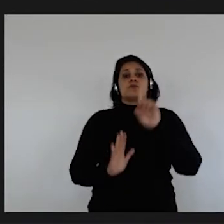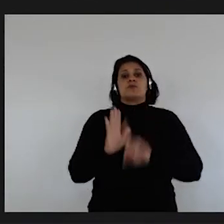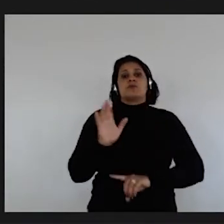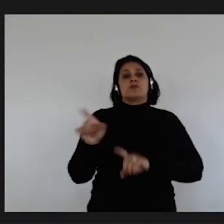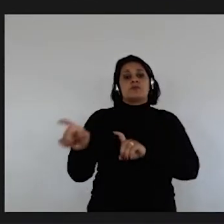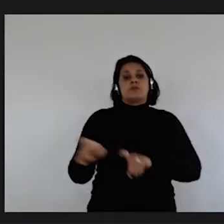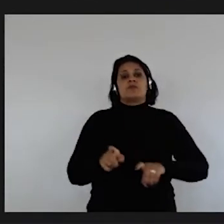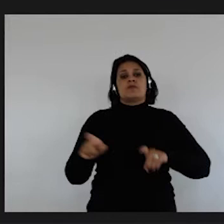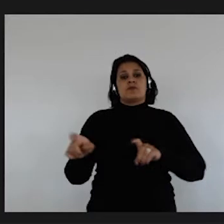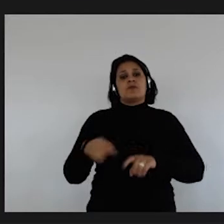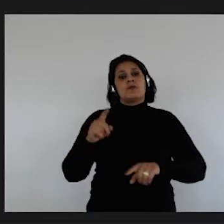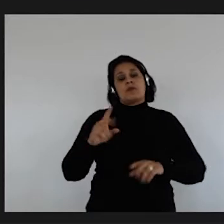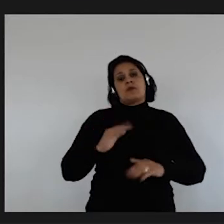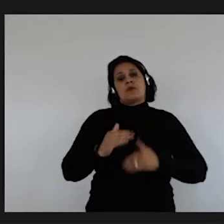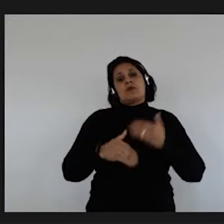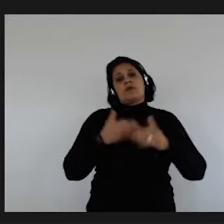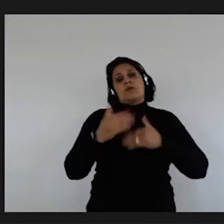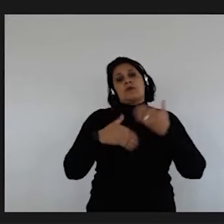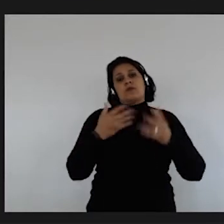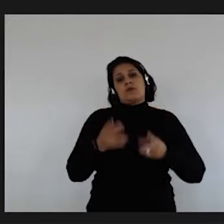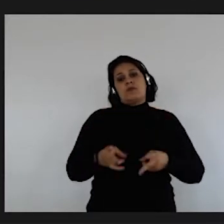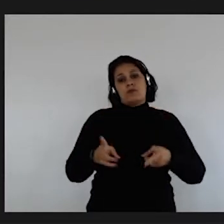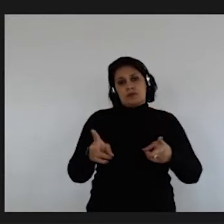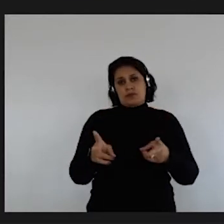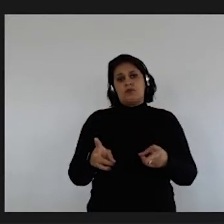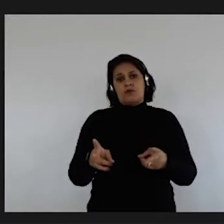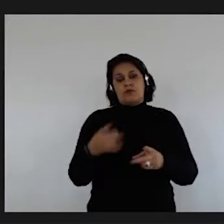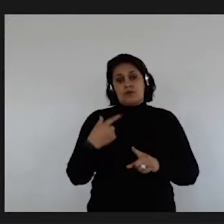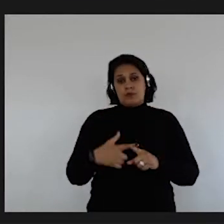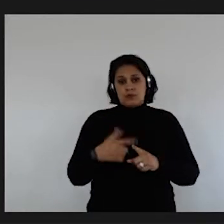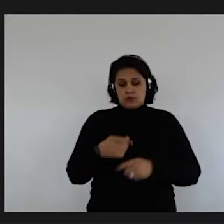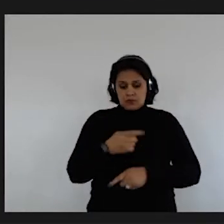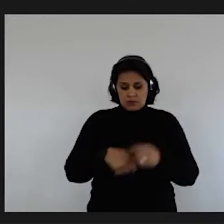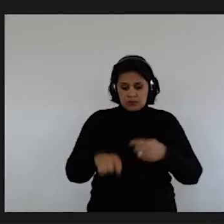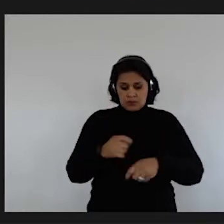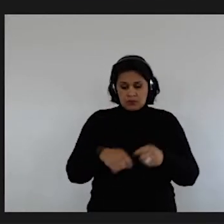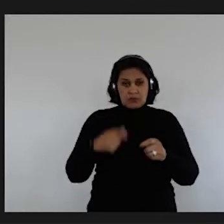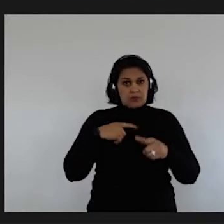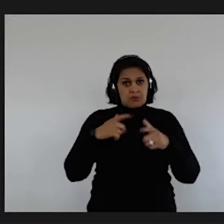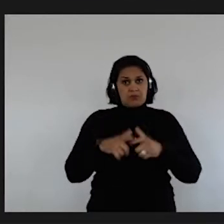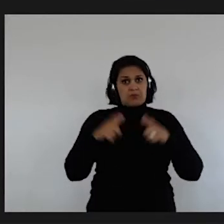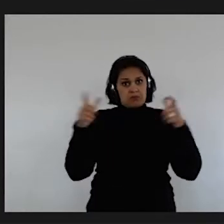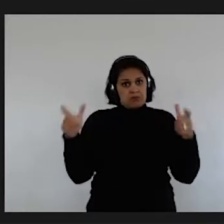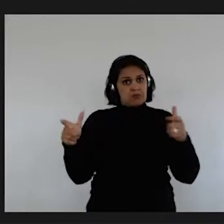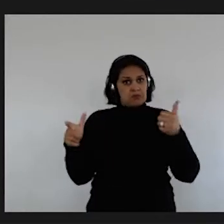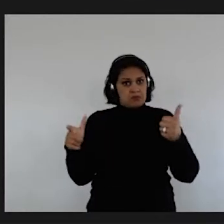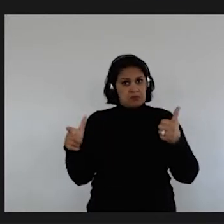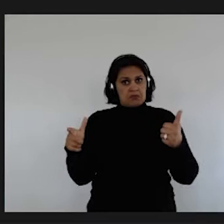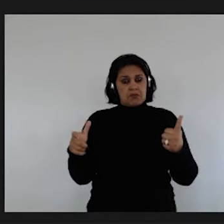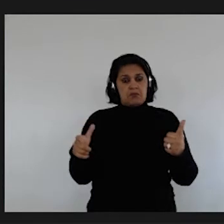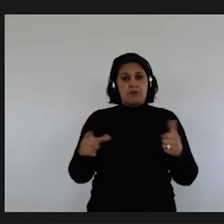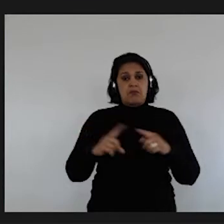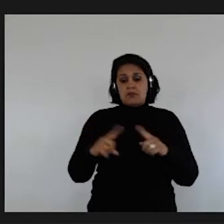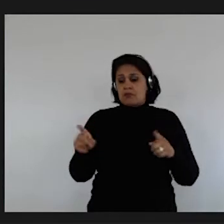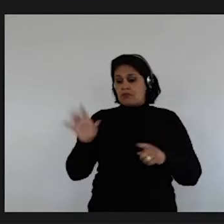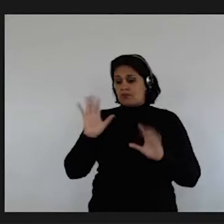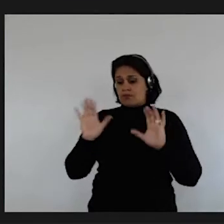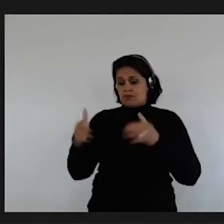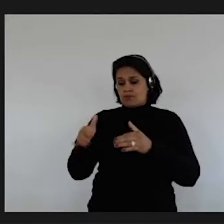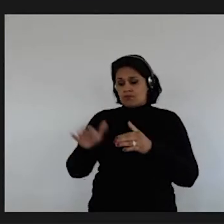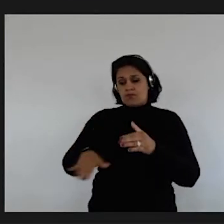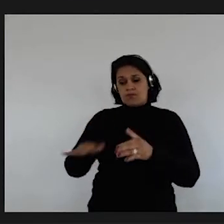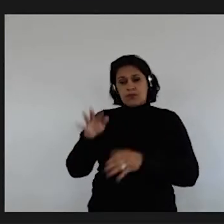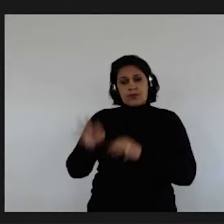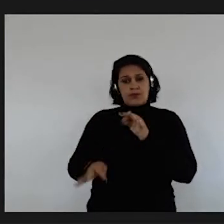direito em construção. Por se economicamente ele teve largo desenvolvimento, sob o ponto de vista jurídico, ele ainda não